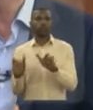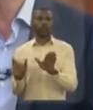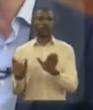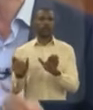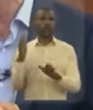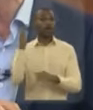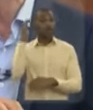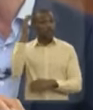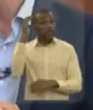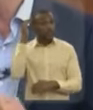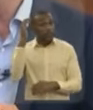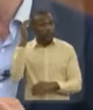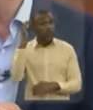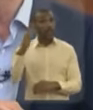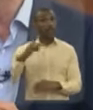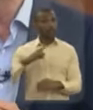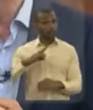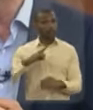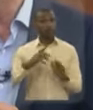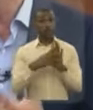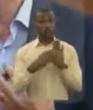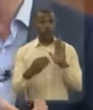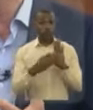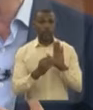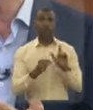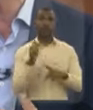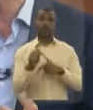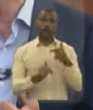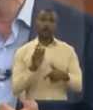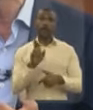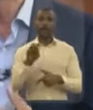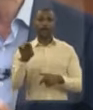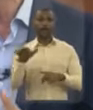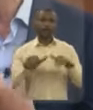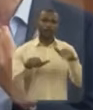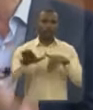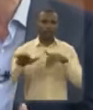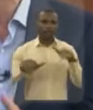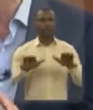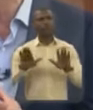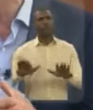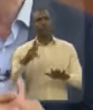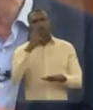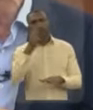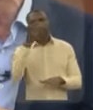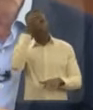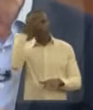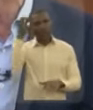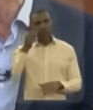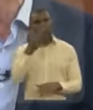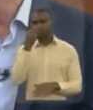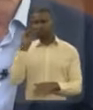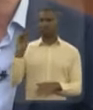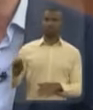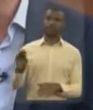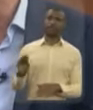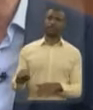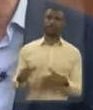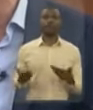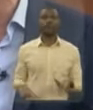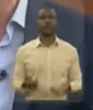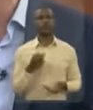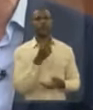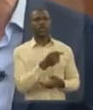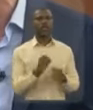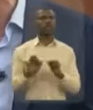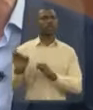características que atraem essa geração de emprego e renda e infelizmente a prefeitura ignorou essas características nos últimos anos Qual o